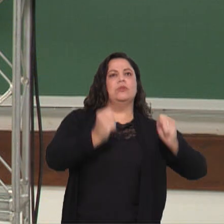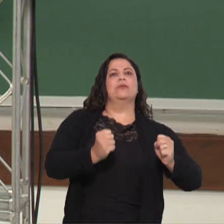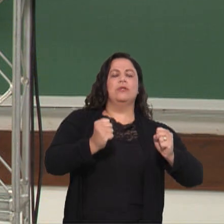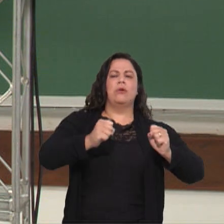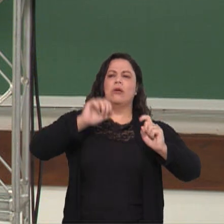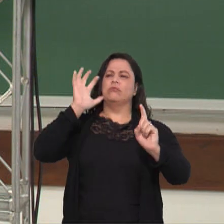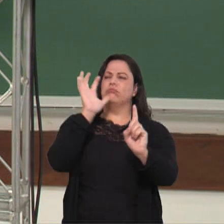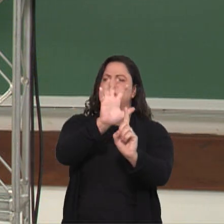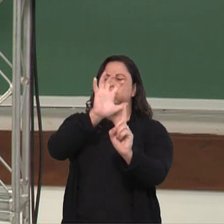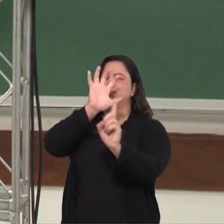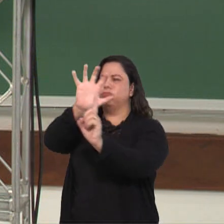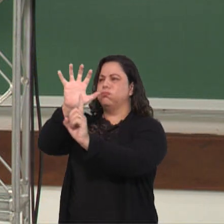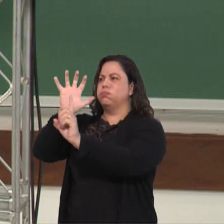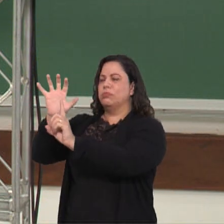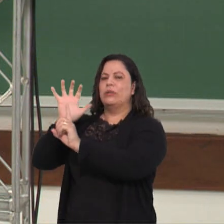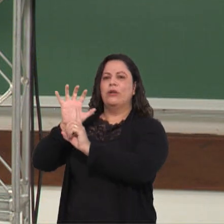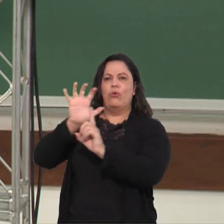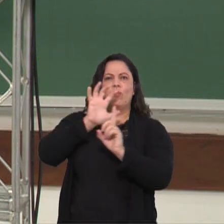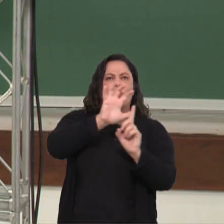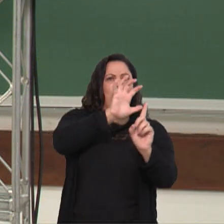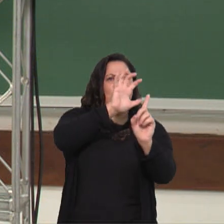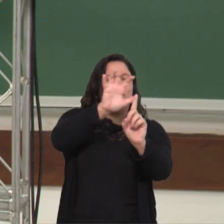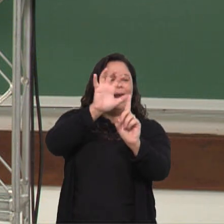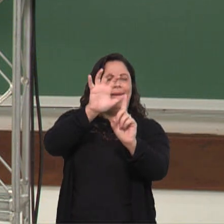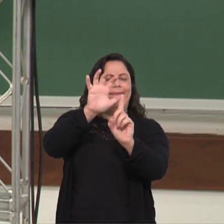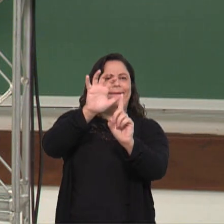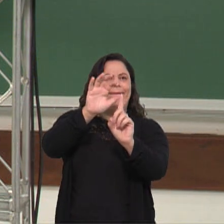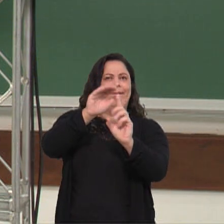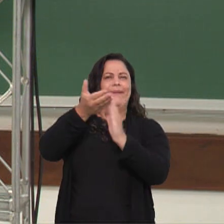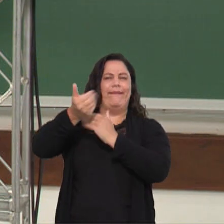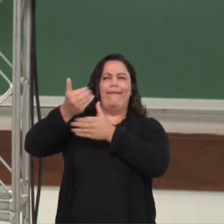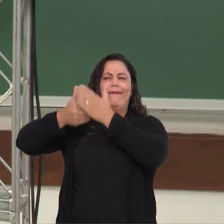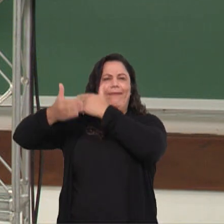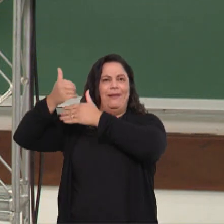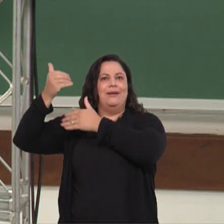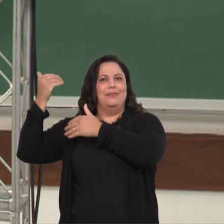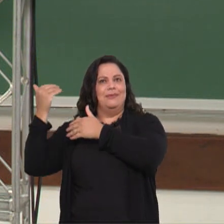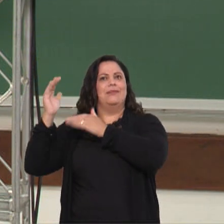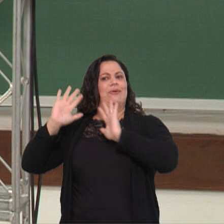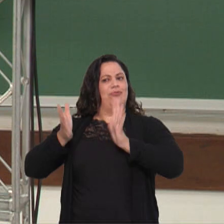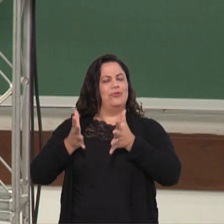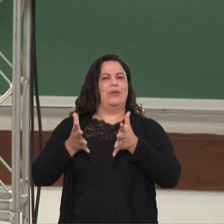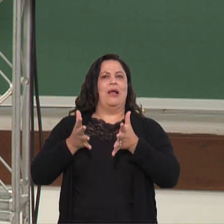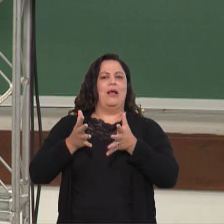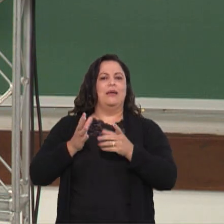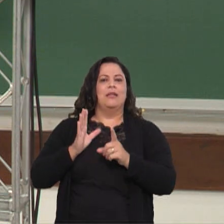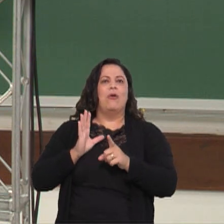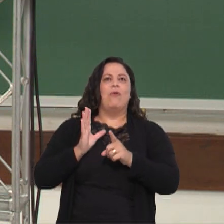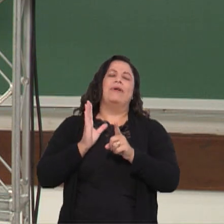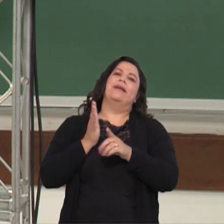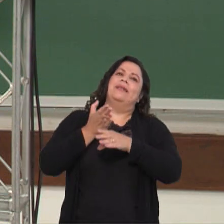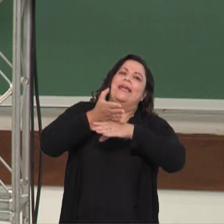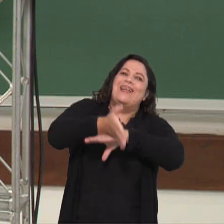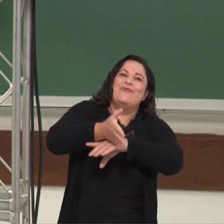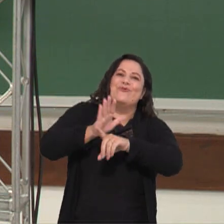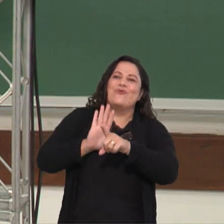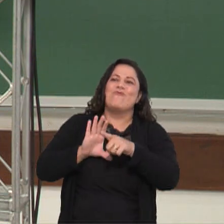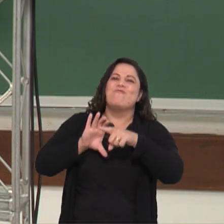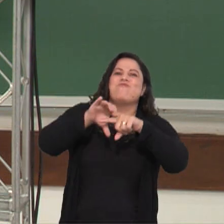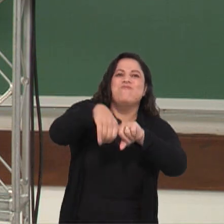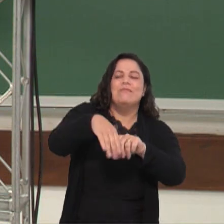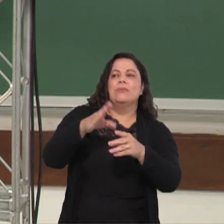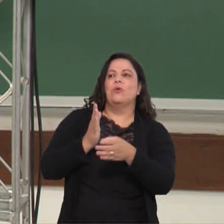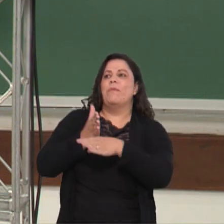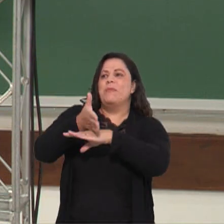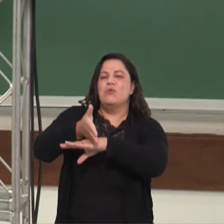na época, e como o Alexandre dominou também outras cidades, ele acabou